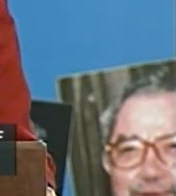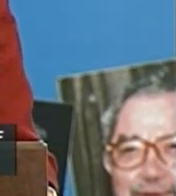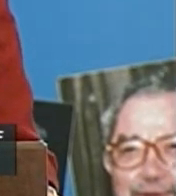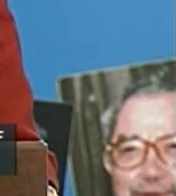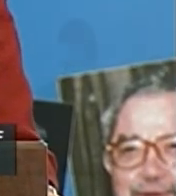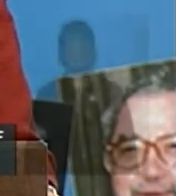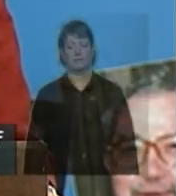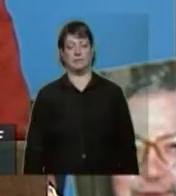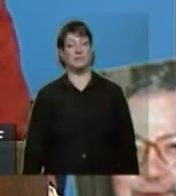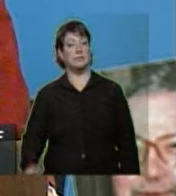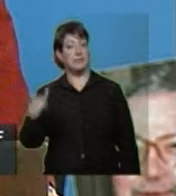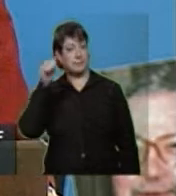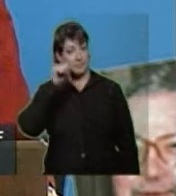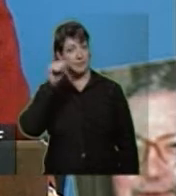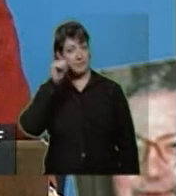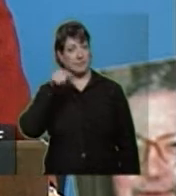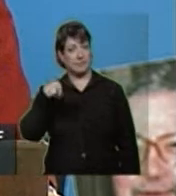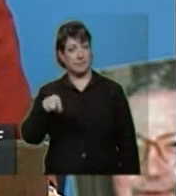Ela